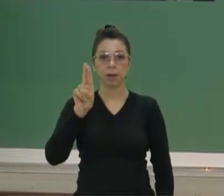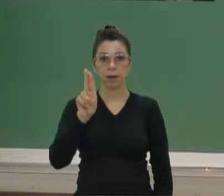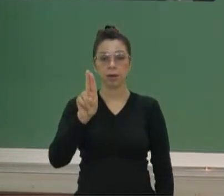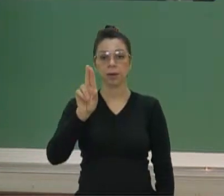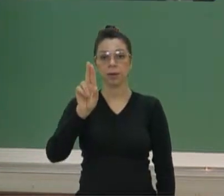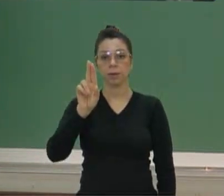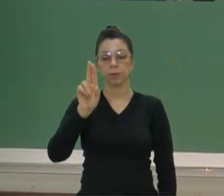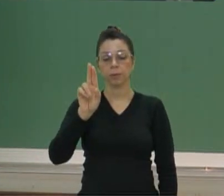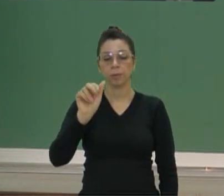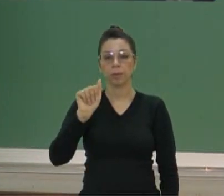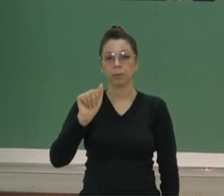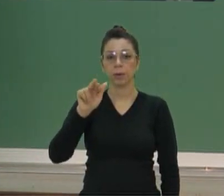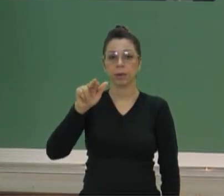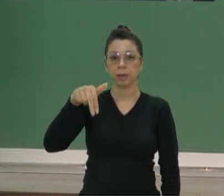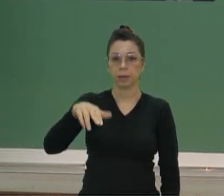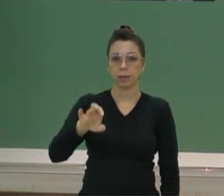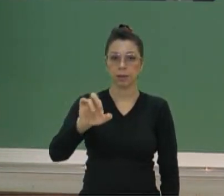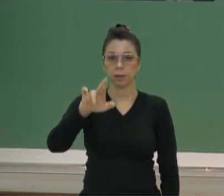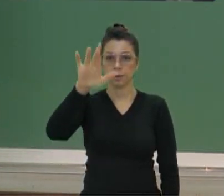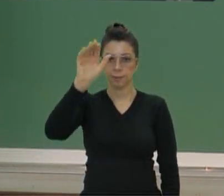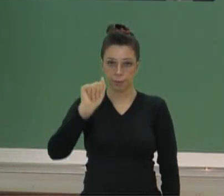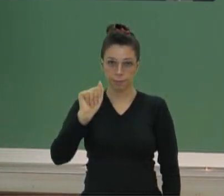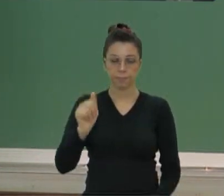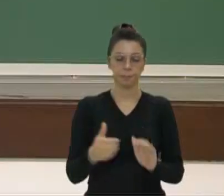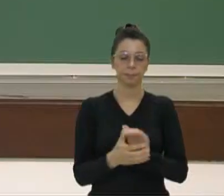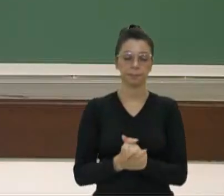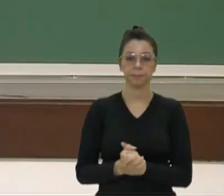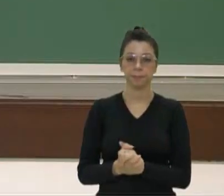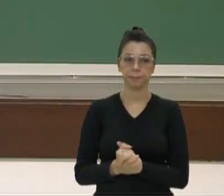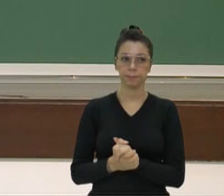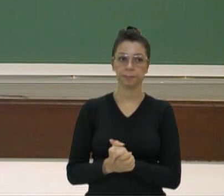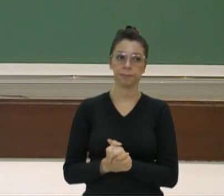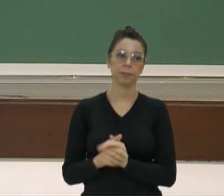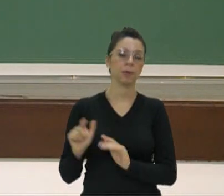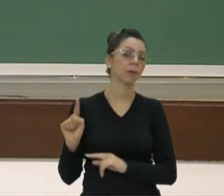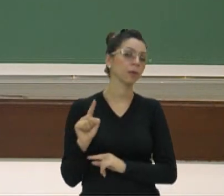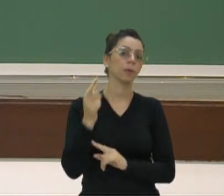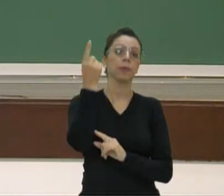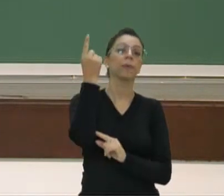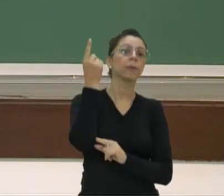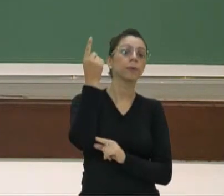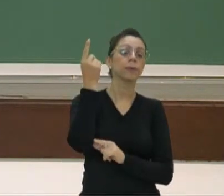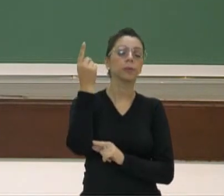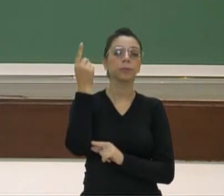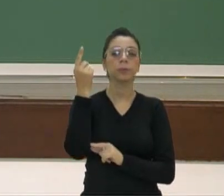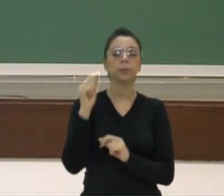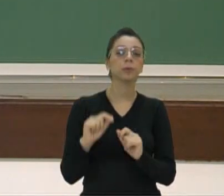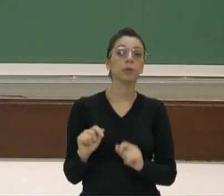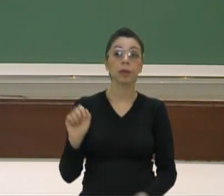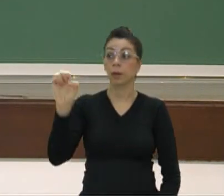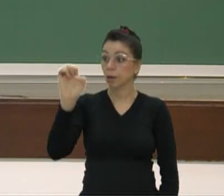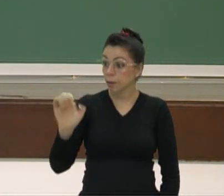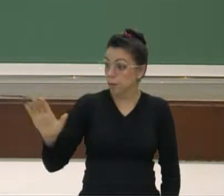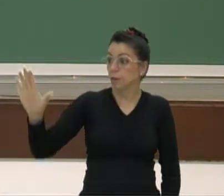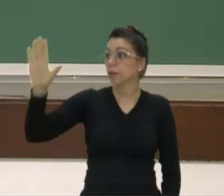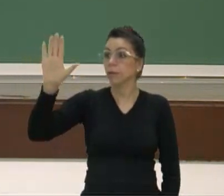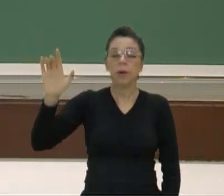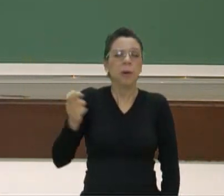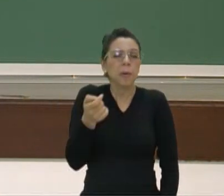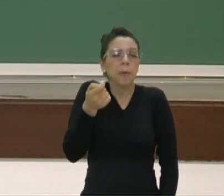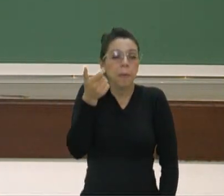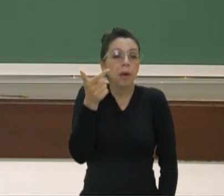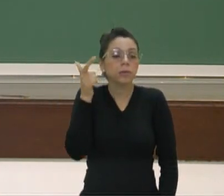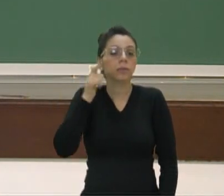aduaneira, certo? E o último tipo de bloco, talvez o mais amplo, o que a União Europeia quase